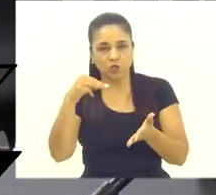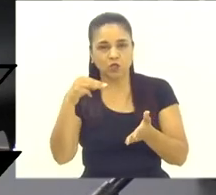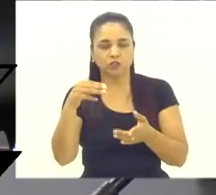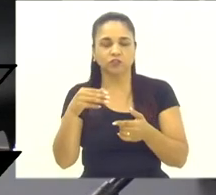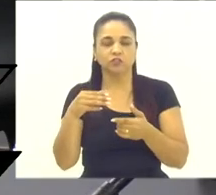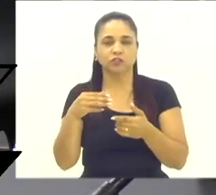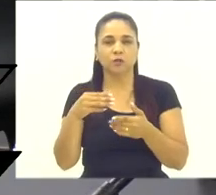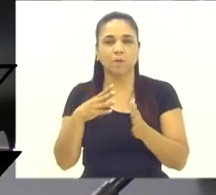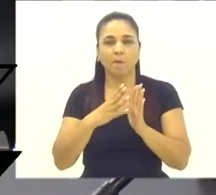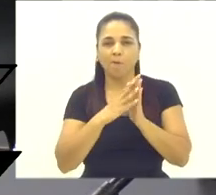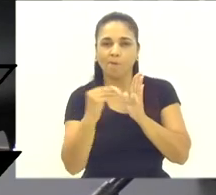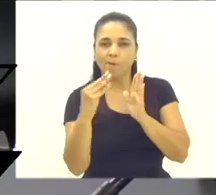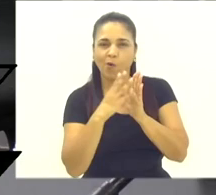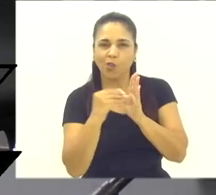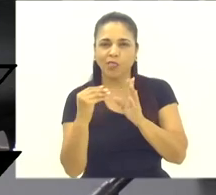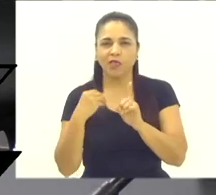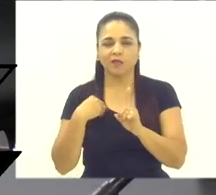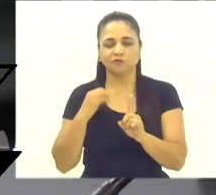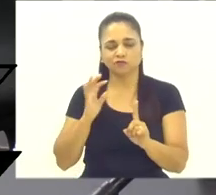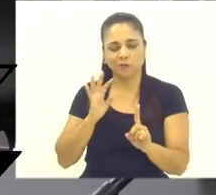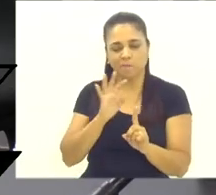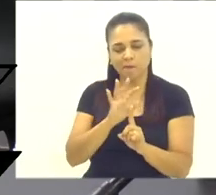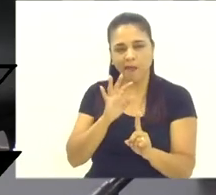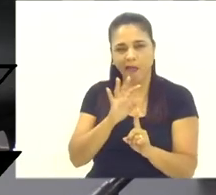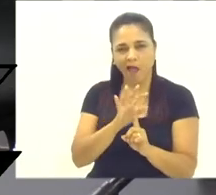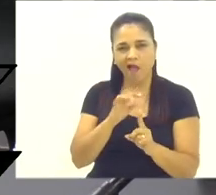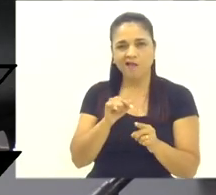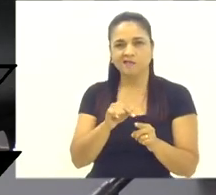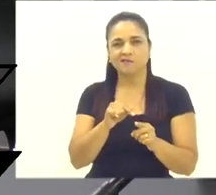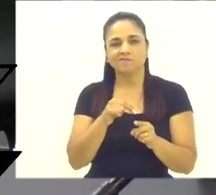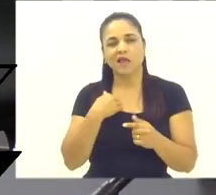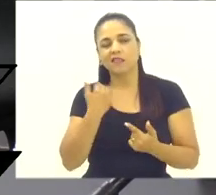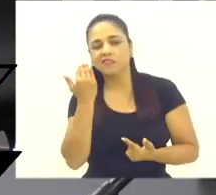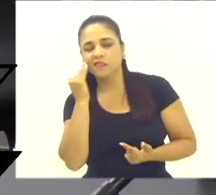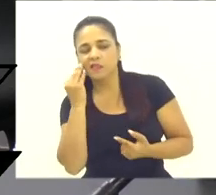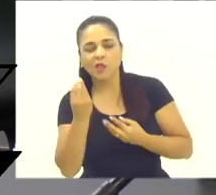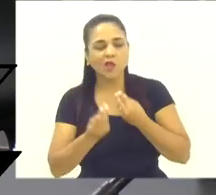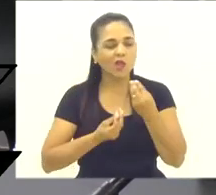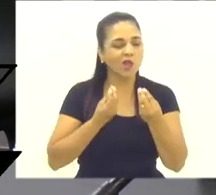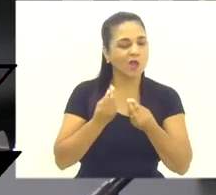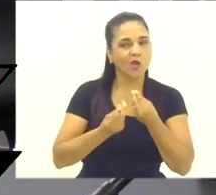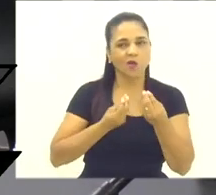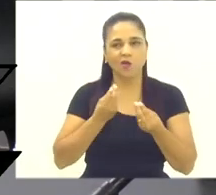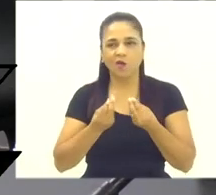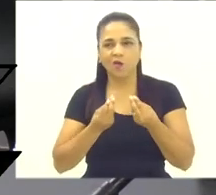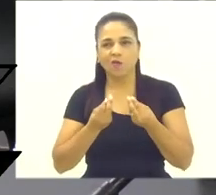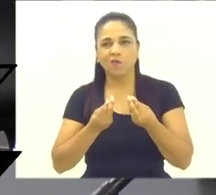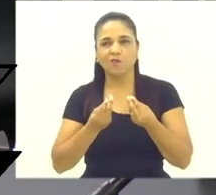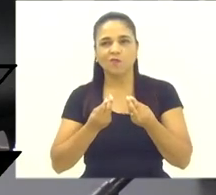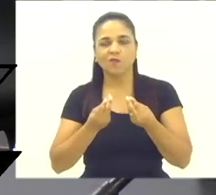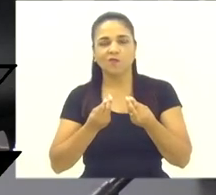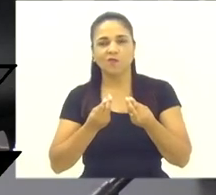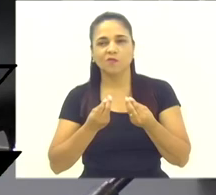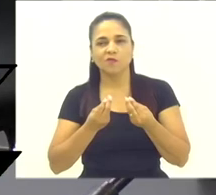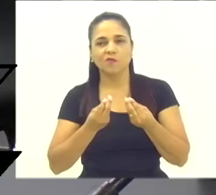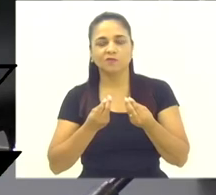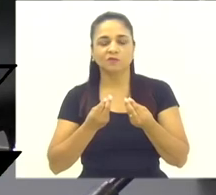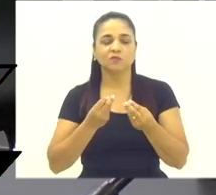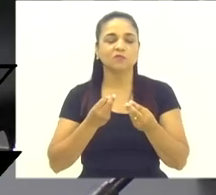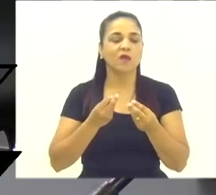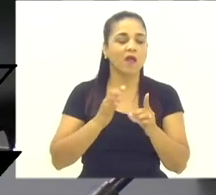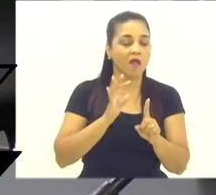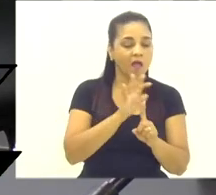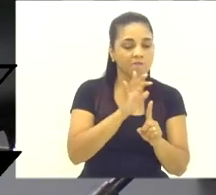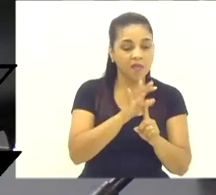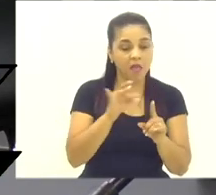construir modelos de ameaça para entender se a sua ser a sua se a sua figura Quais são as ameaças que